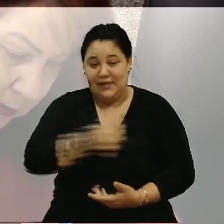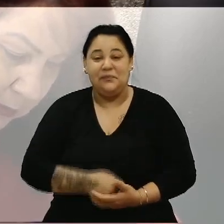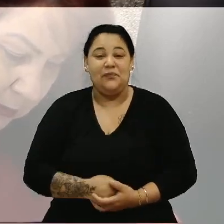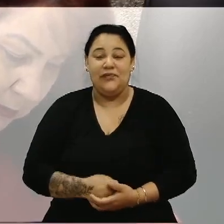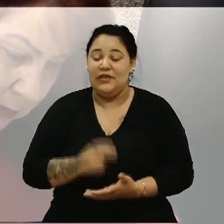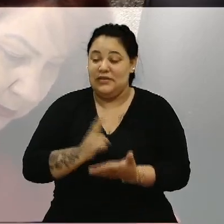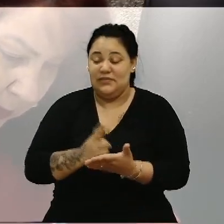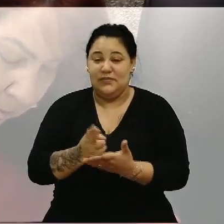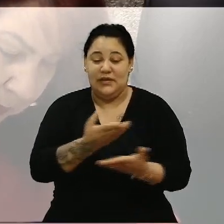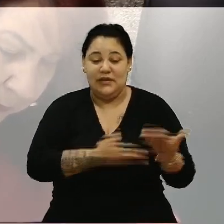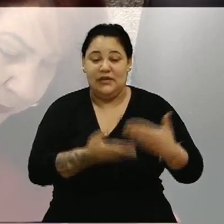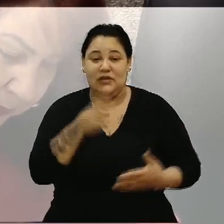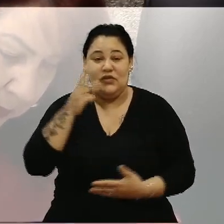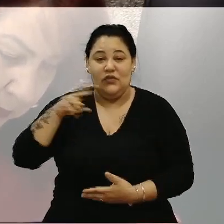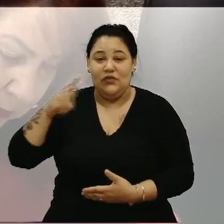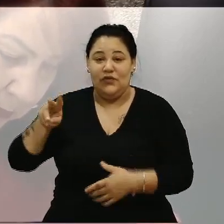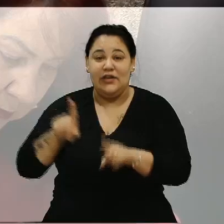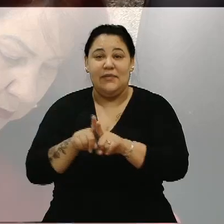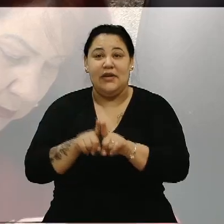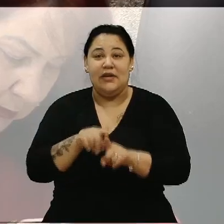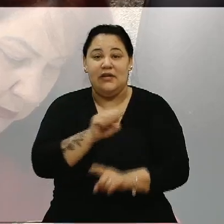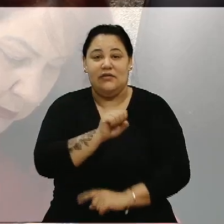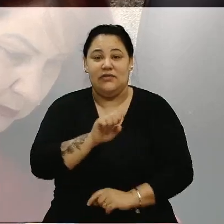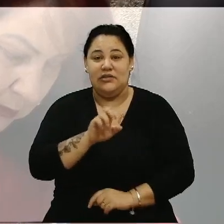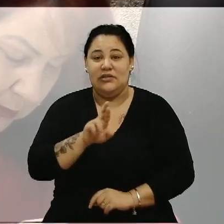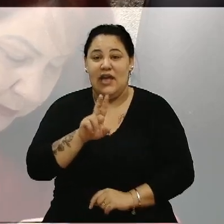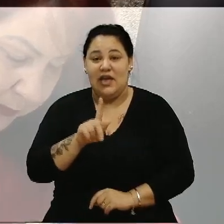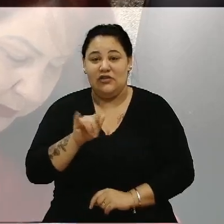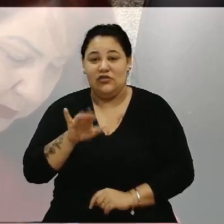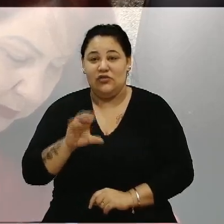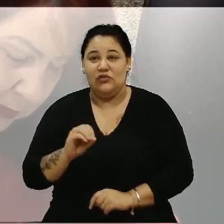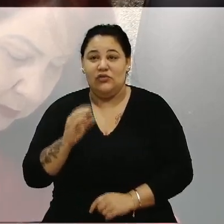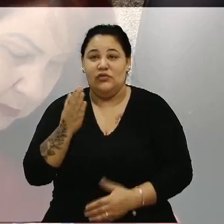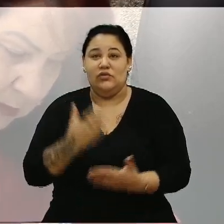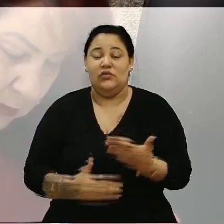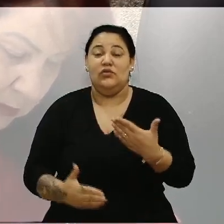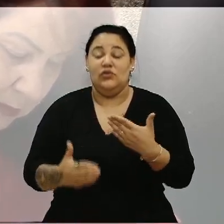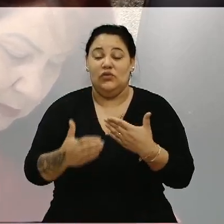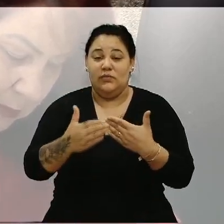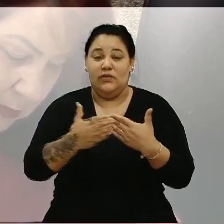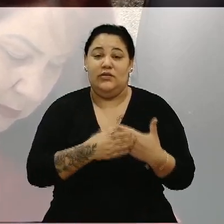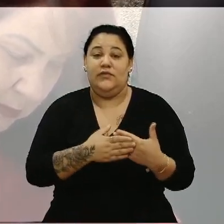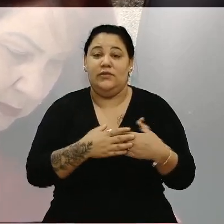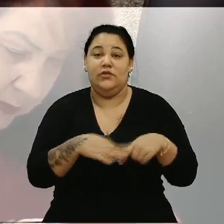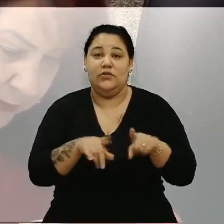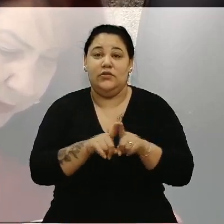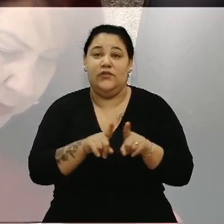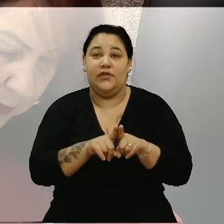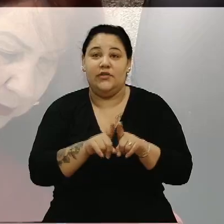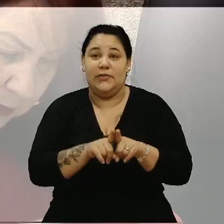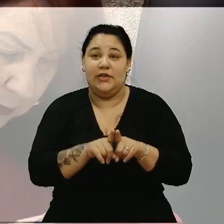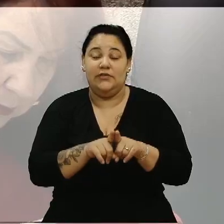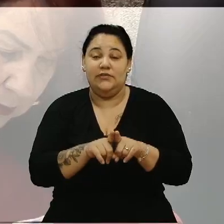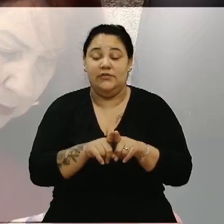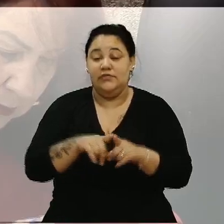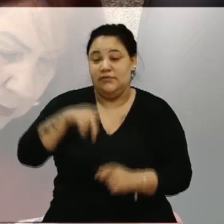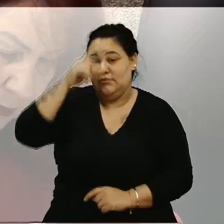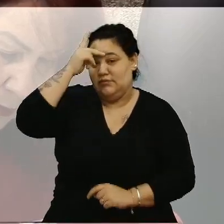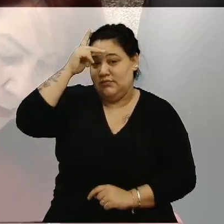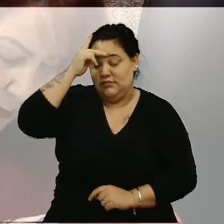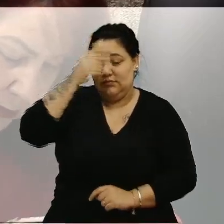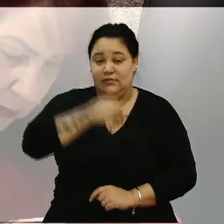Vervi. Ao Sérgio, enfim, toda a diretoria do Hospital Pompeia, médicos,